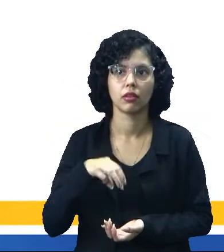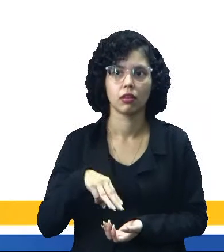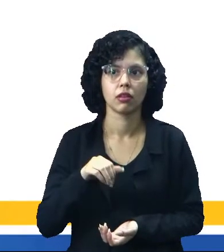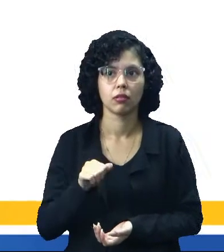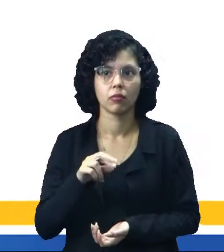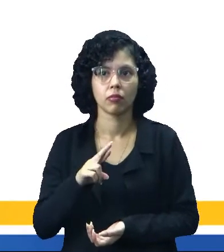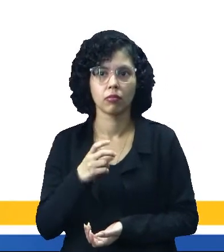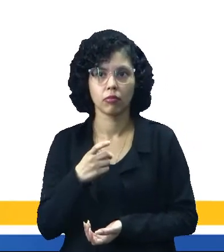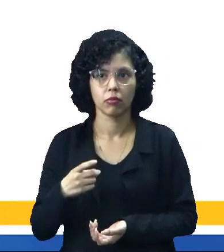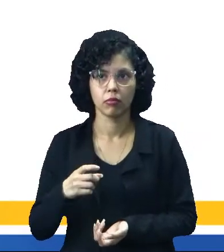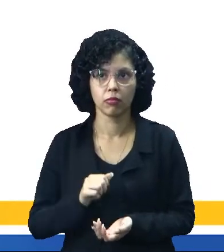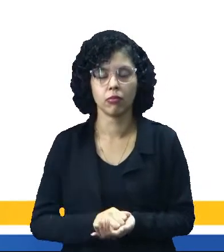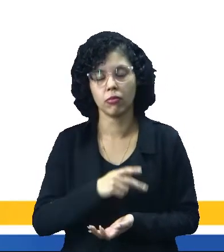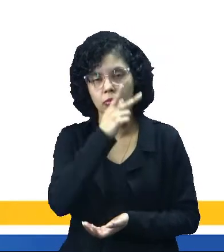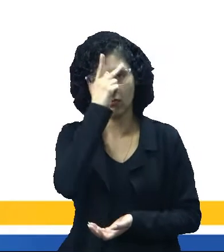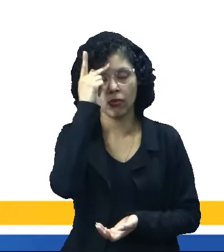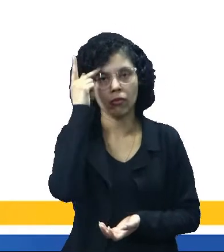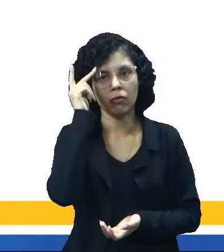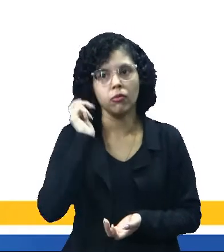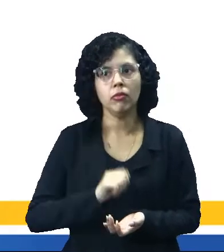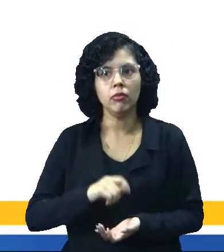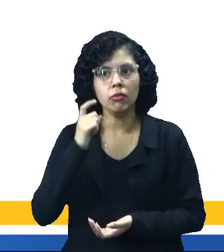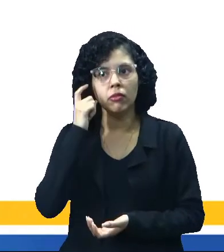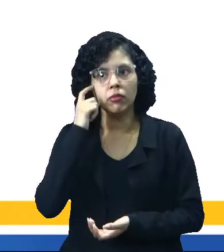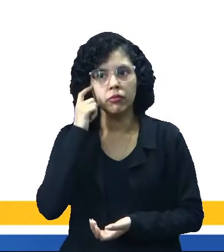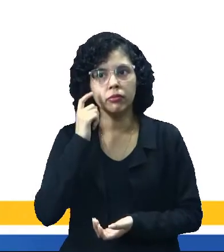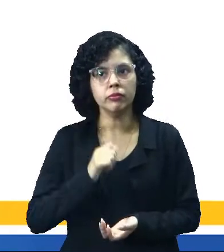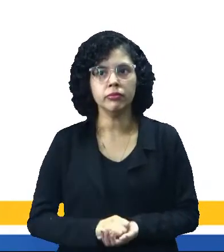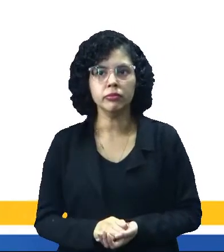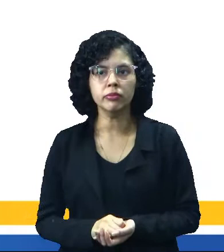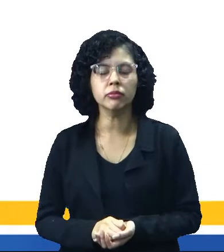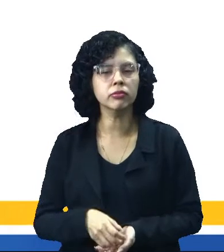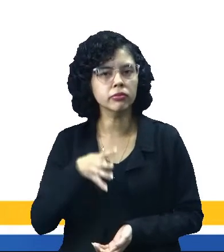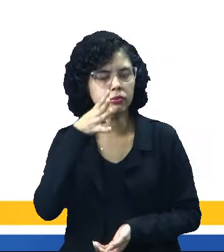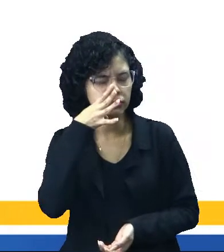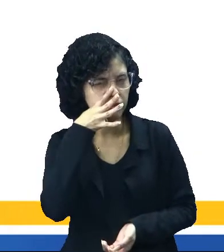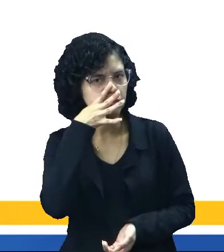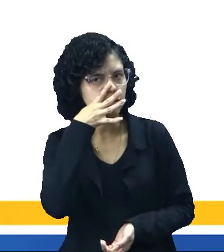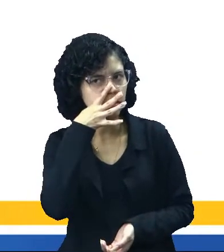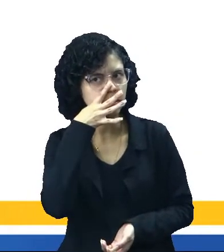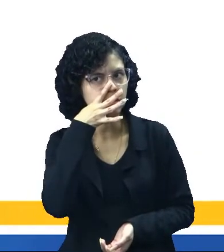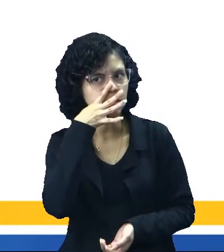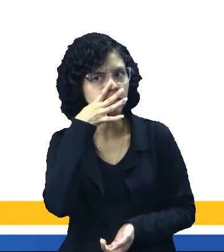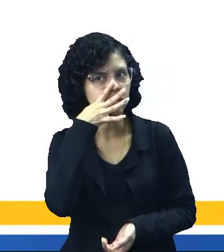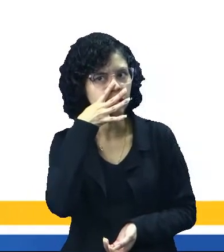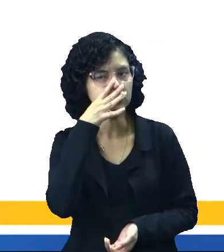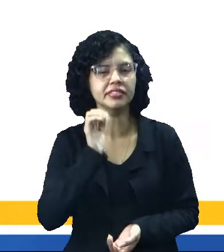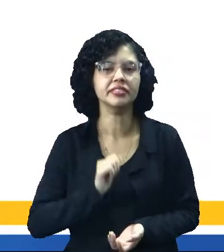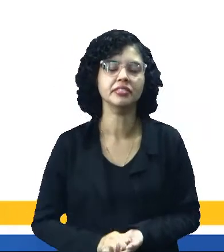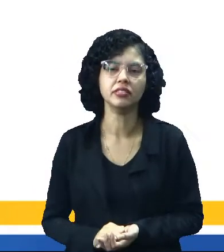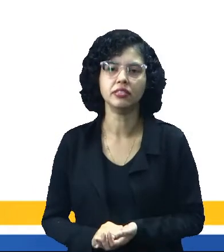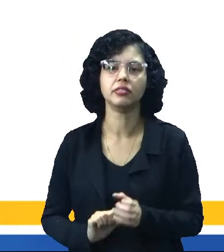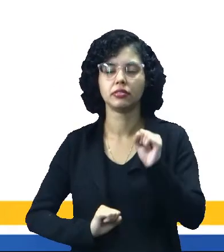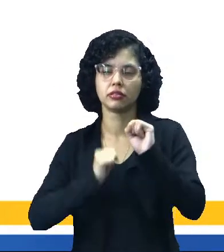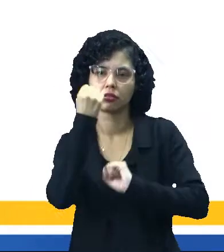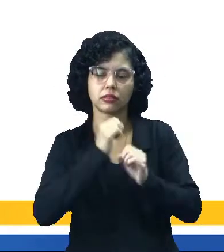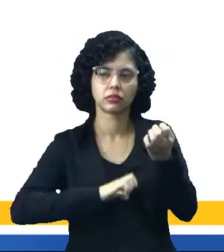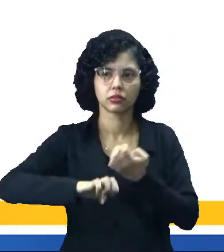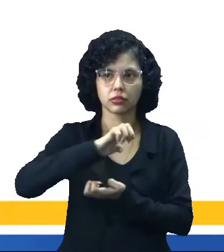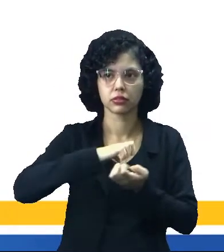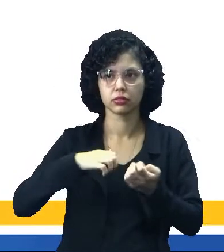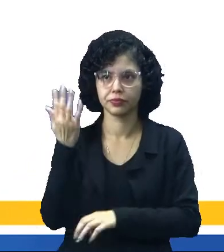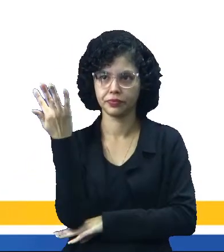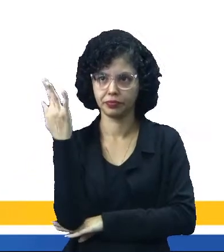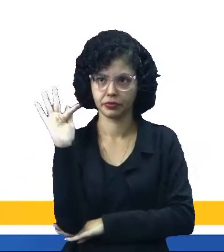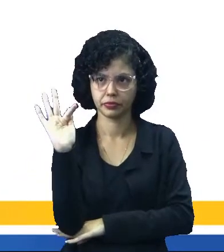marxista, e é a pessoa, né, o pensador, né, que observando lá a Revolução Industrial na Inglaterra,